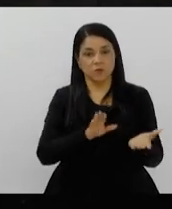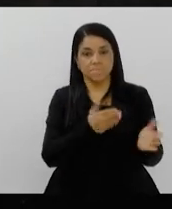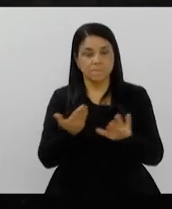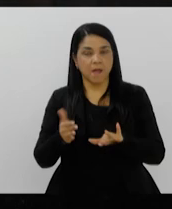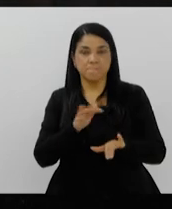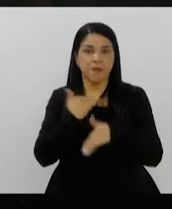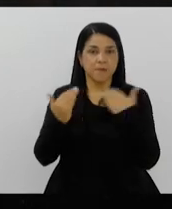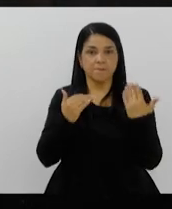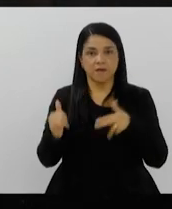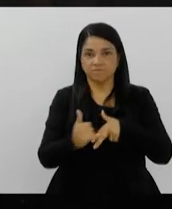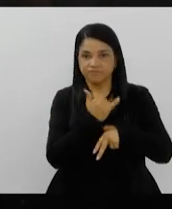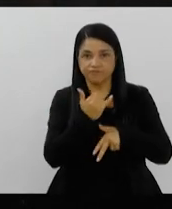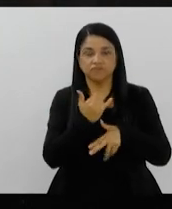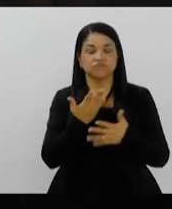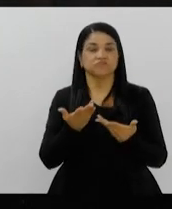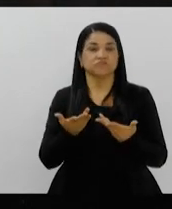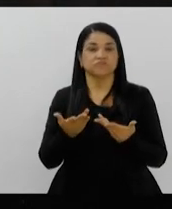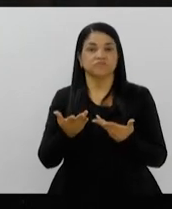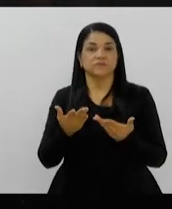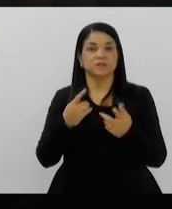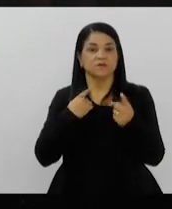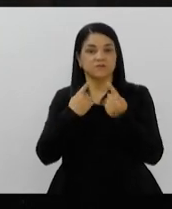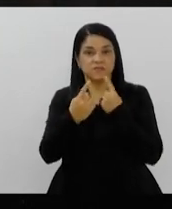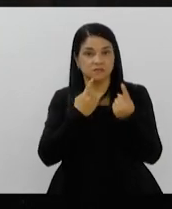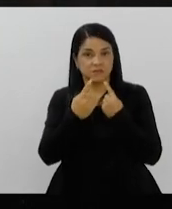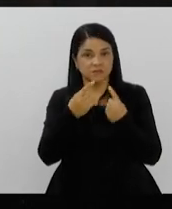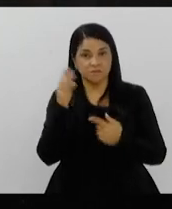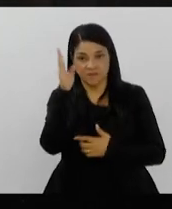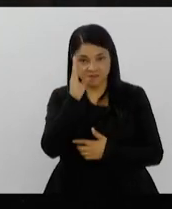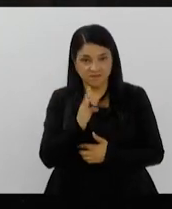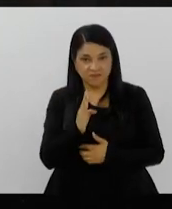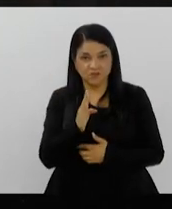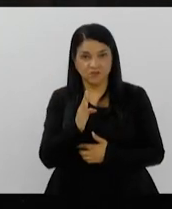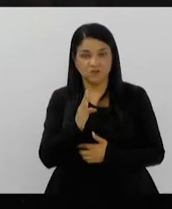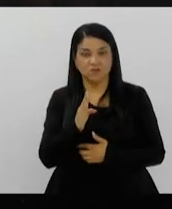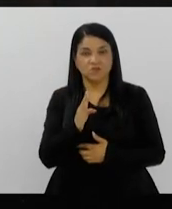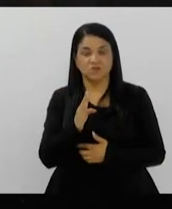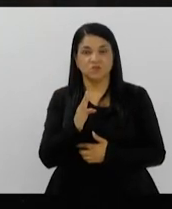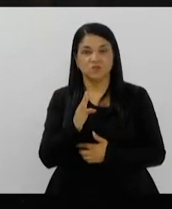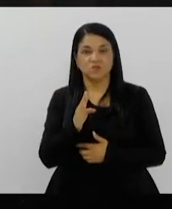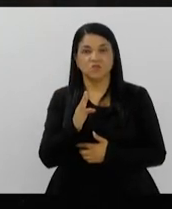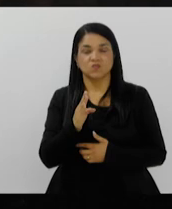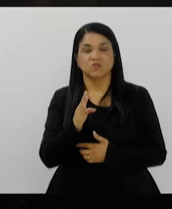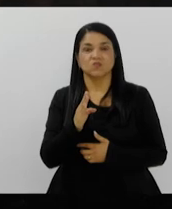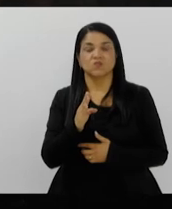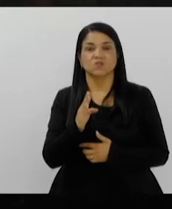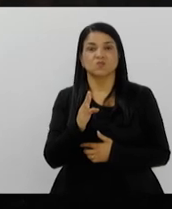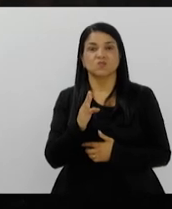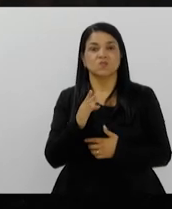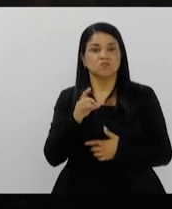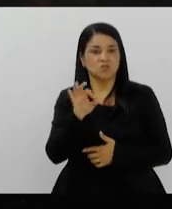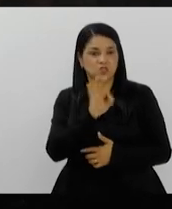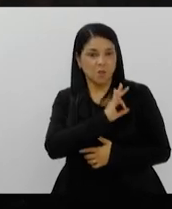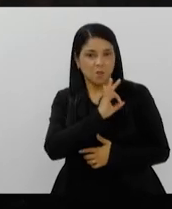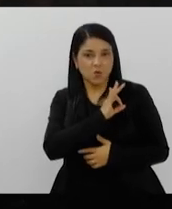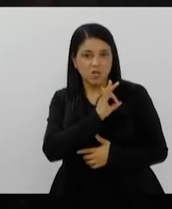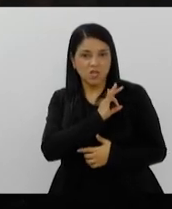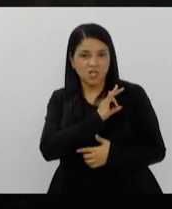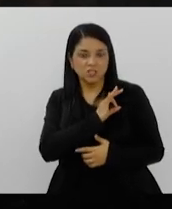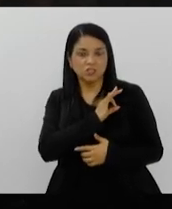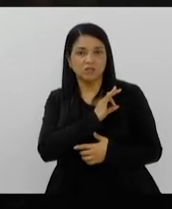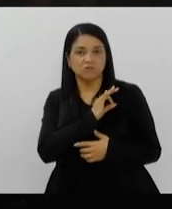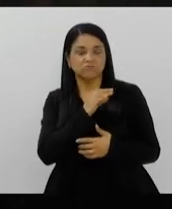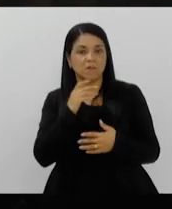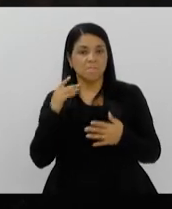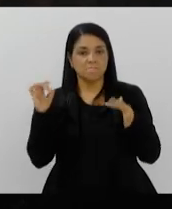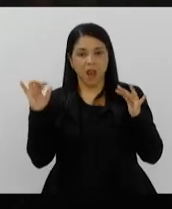cidadãos, colocar em plena Avenida Brasil uma lógica, né, policialesca, é sim um descumprimento